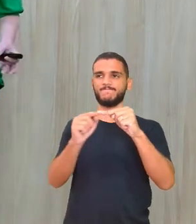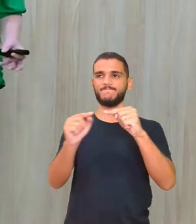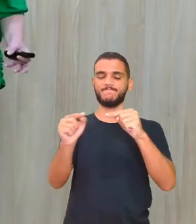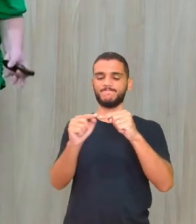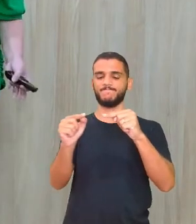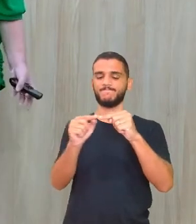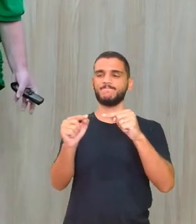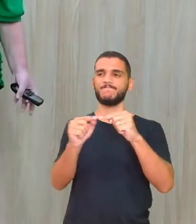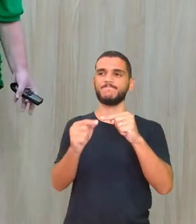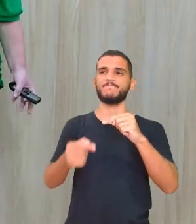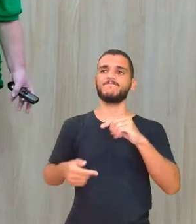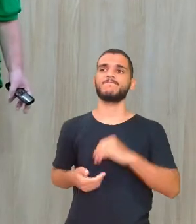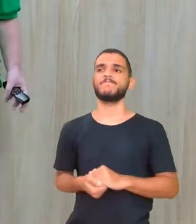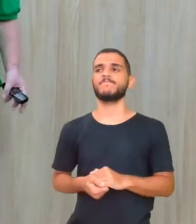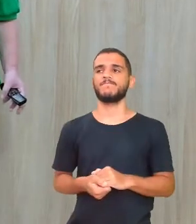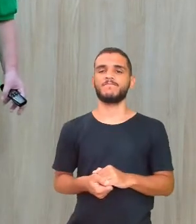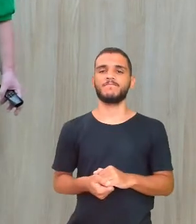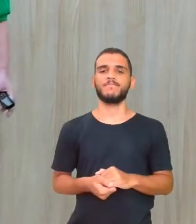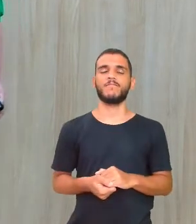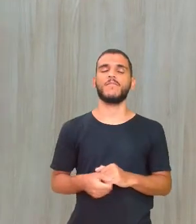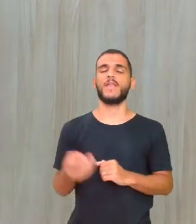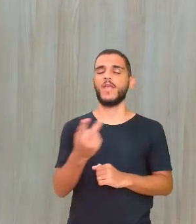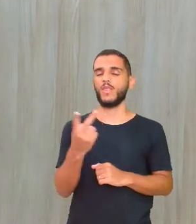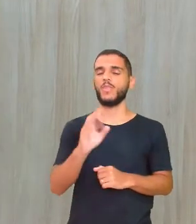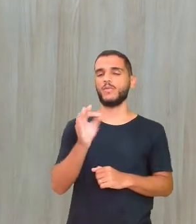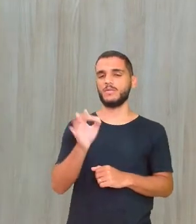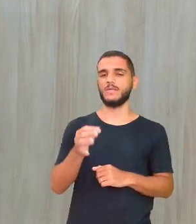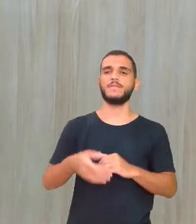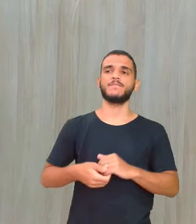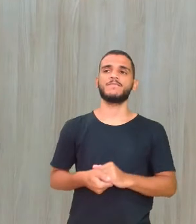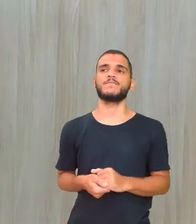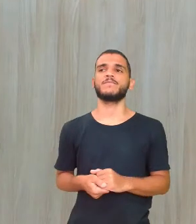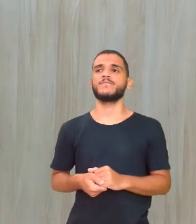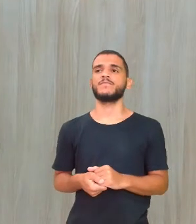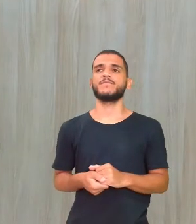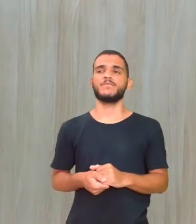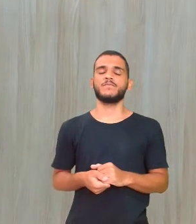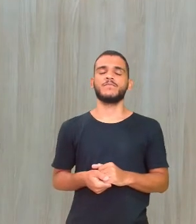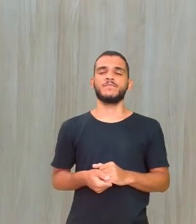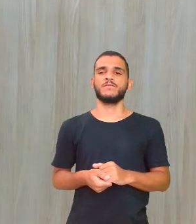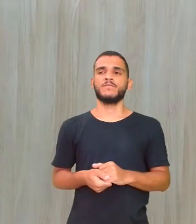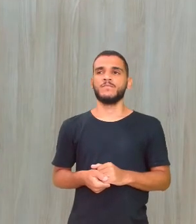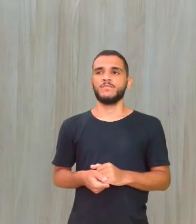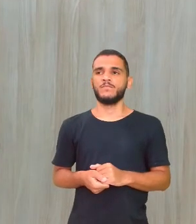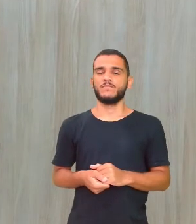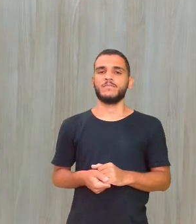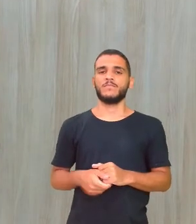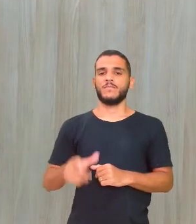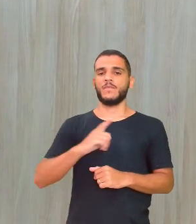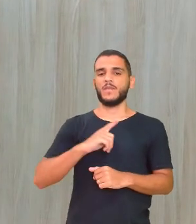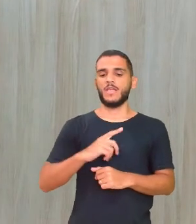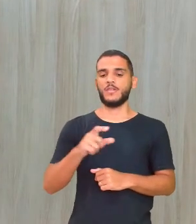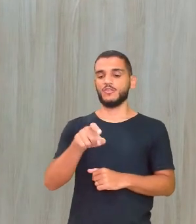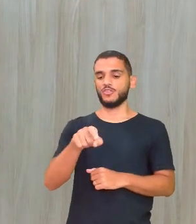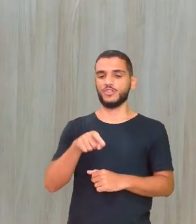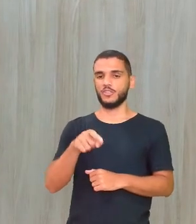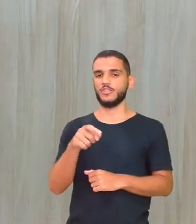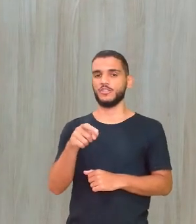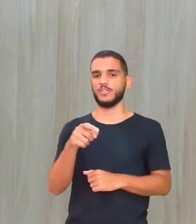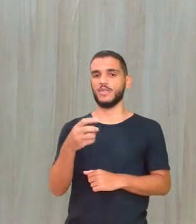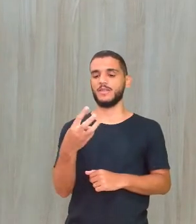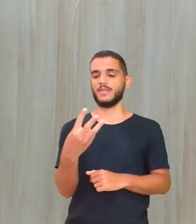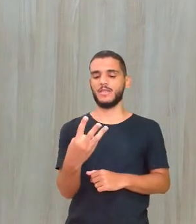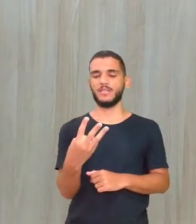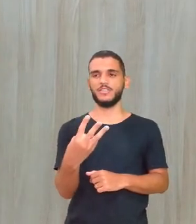pode pensar das duas maneiras, todas as duas estão corretas, eu chego no X, 3. Então,